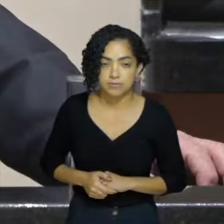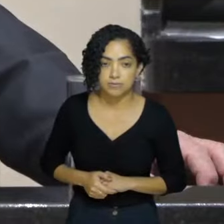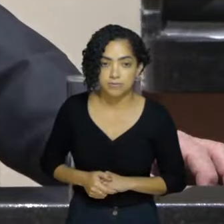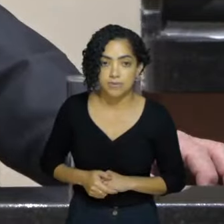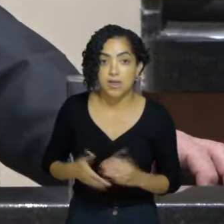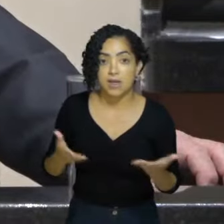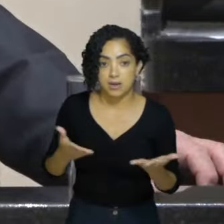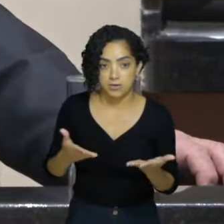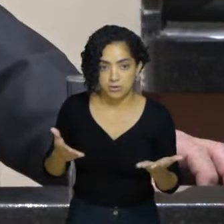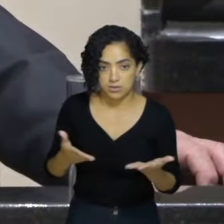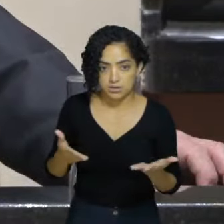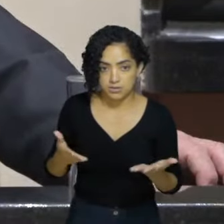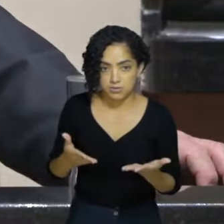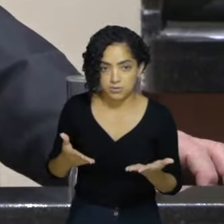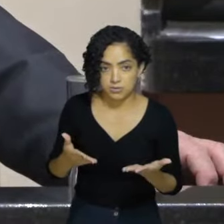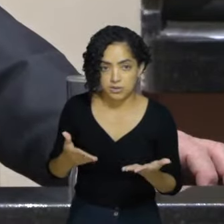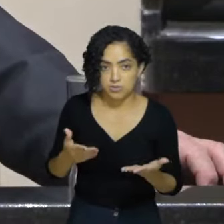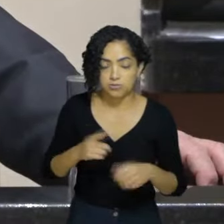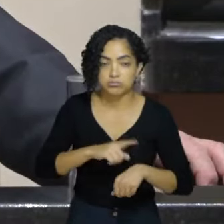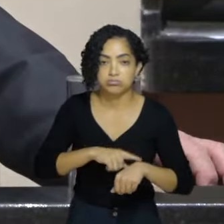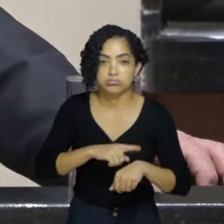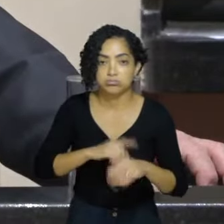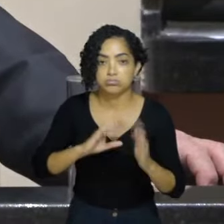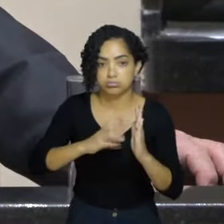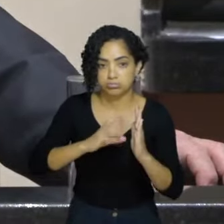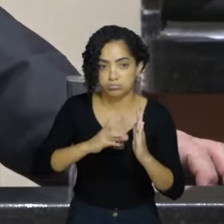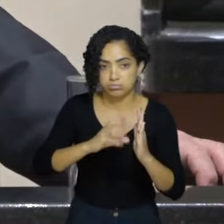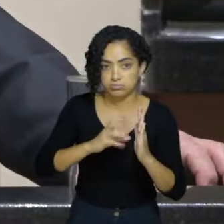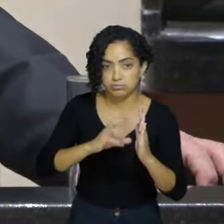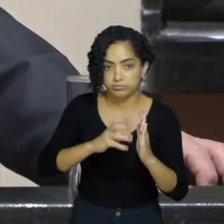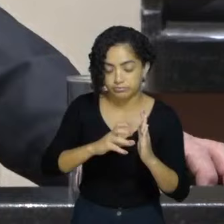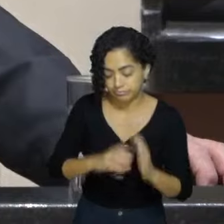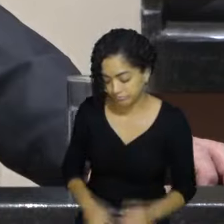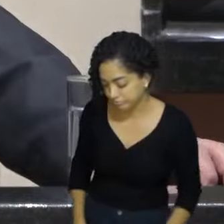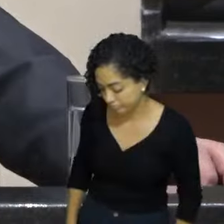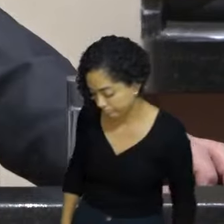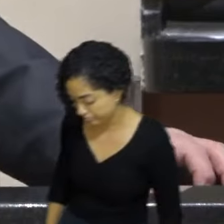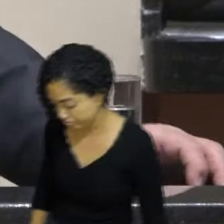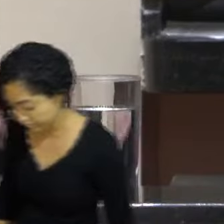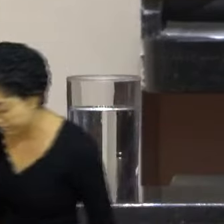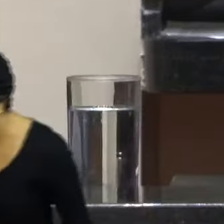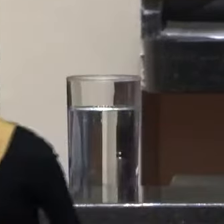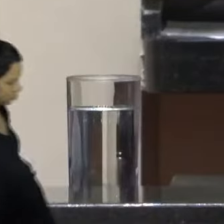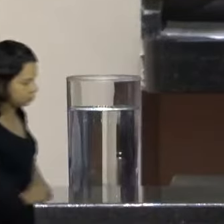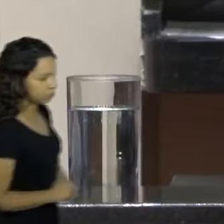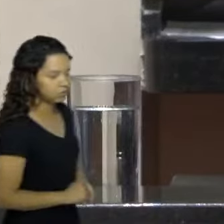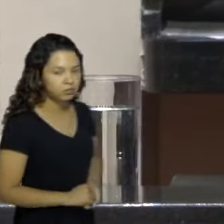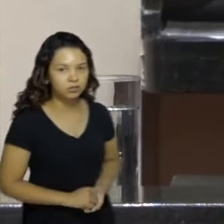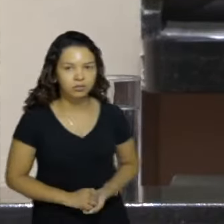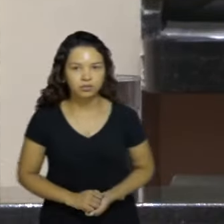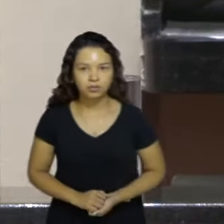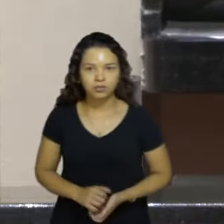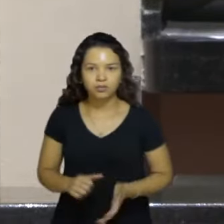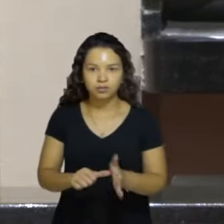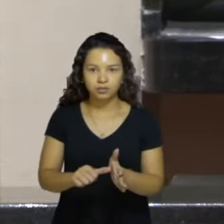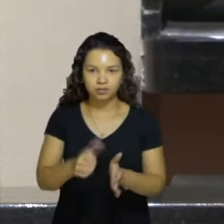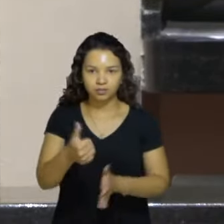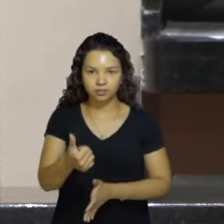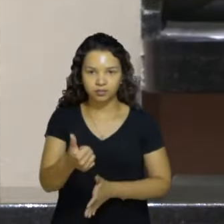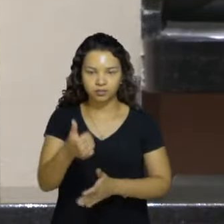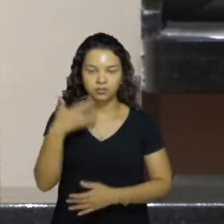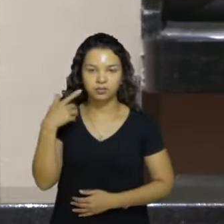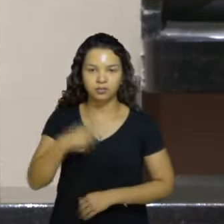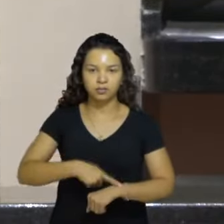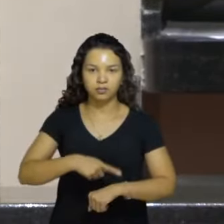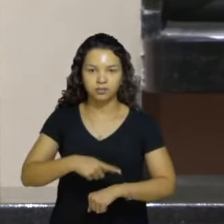neste momento para o horário destinado aos partidos políticos, e o primeiro horário